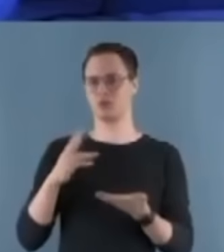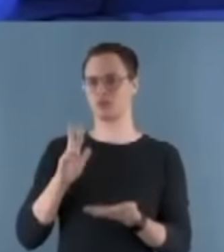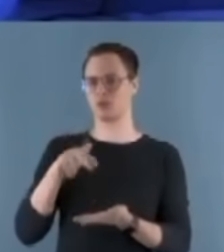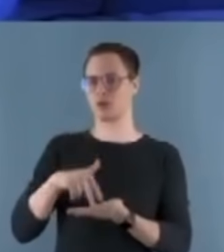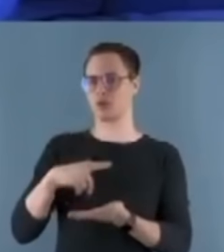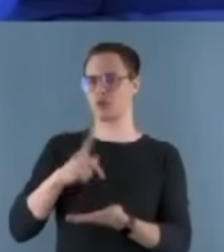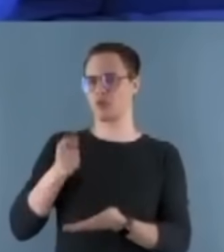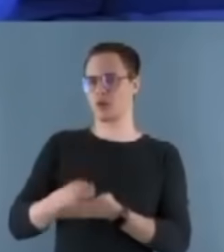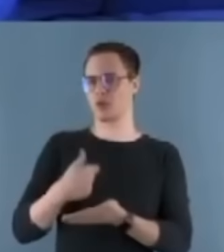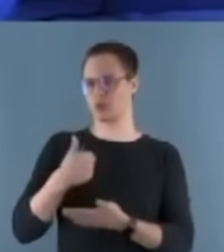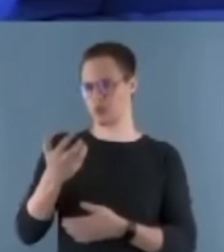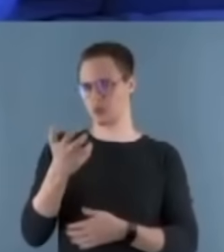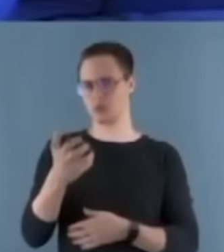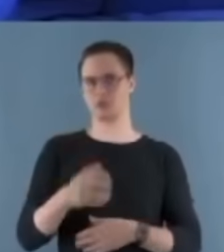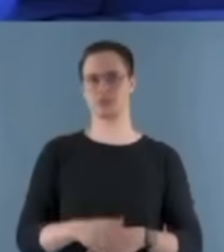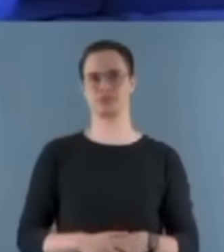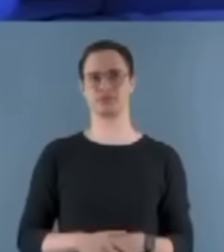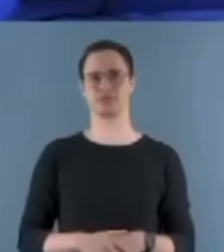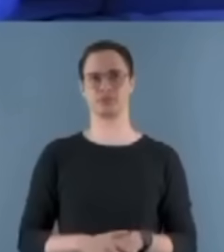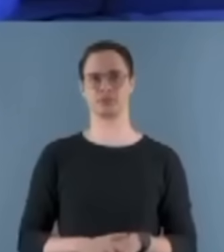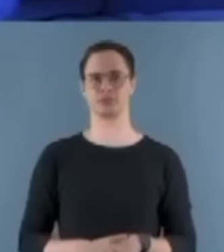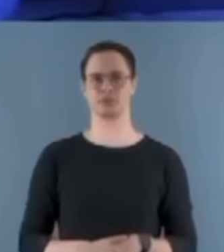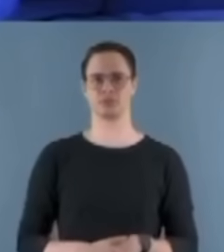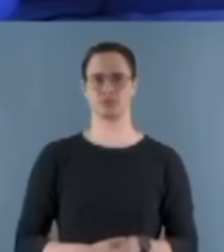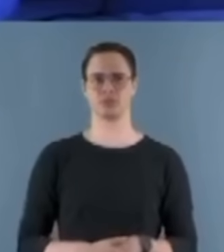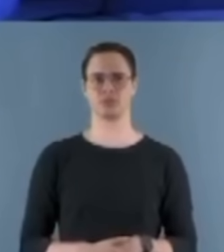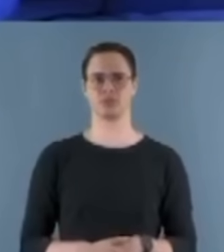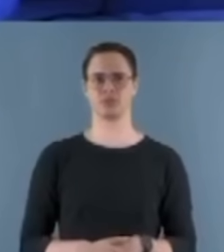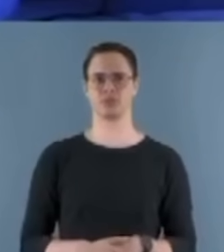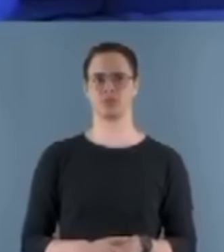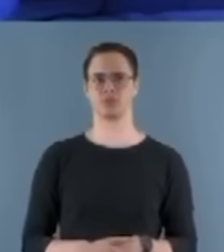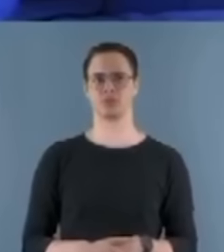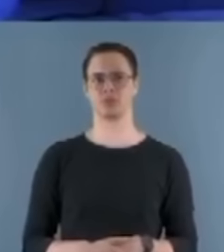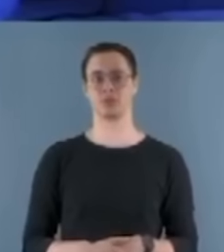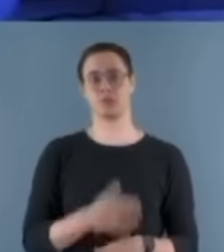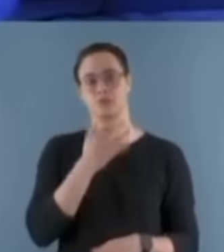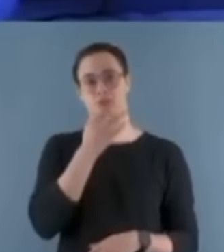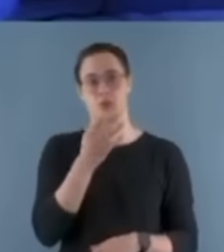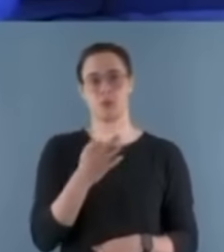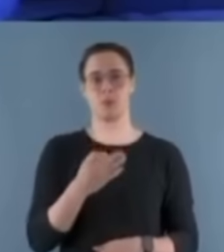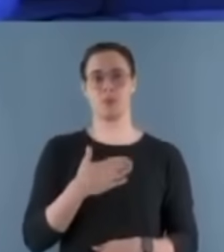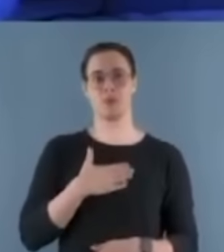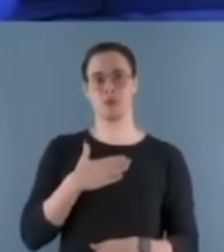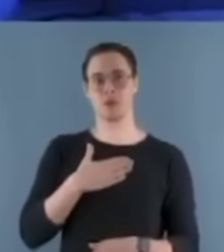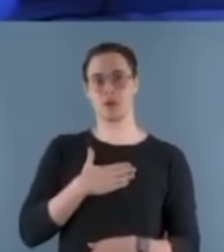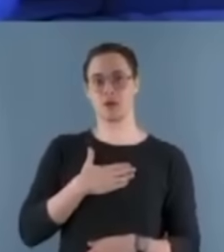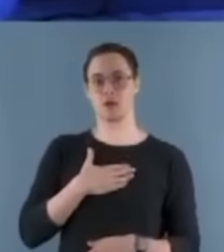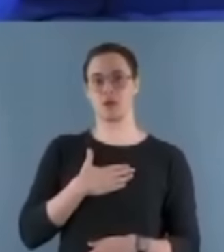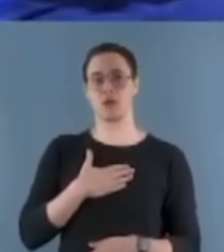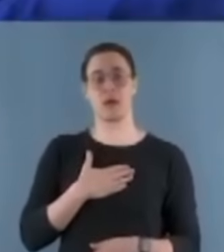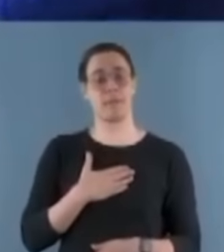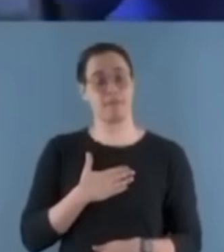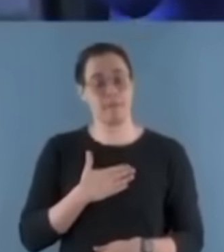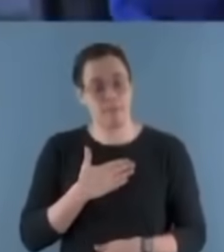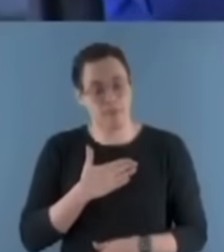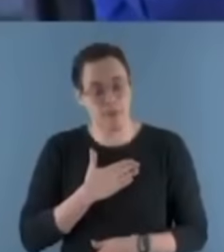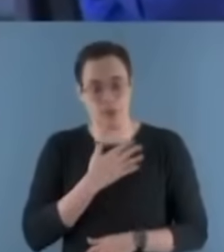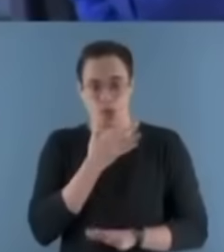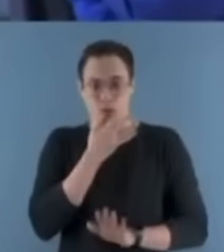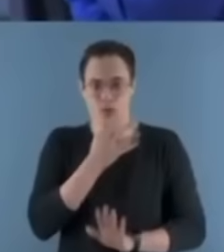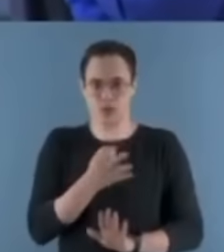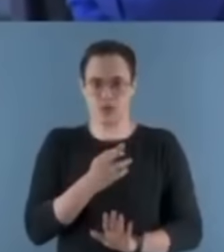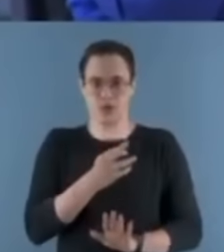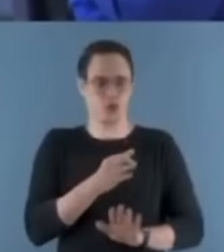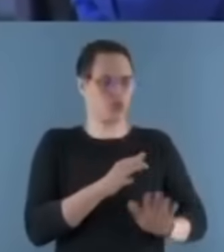gostaria também de tomar. Primeiro, o senhor, para mim, isso aqui é a minha opinião, mas não é só minha, eu tenho